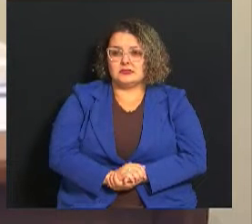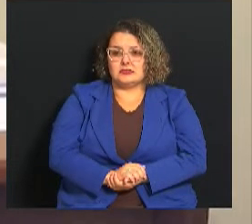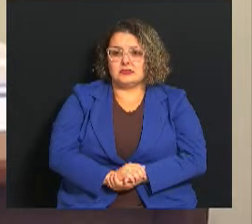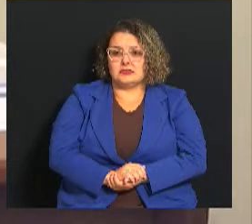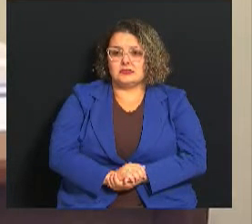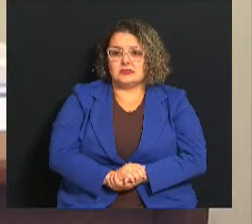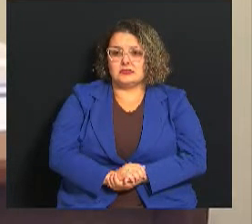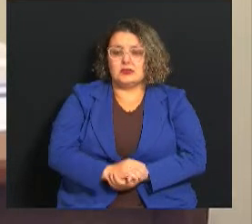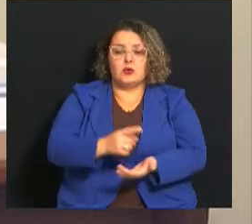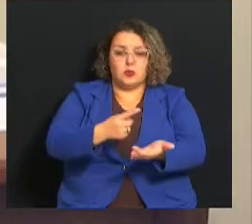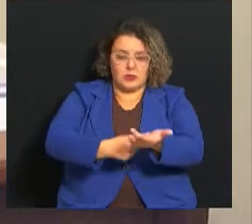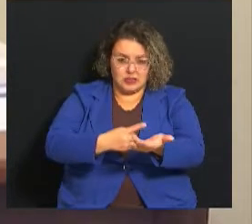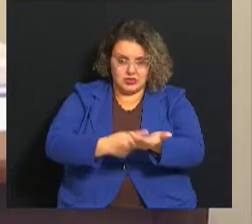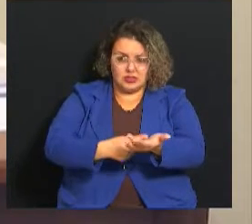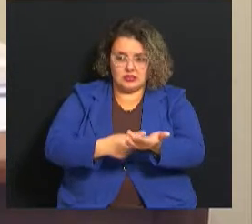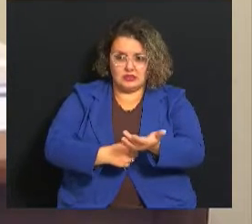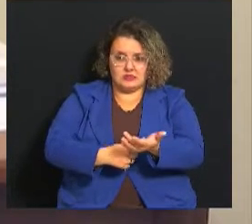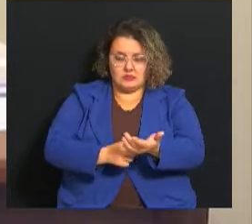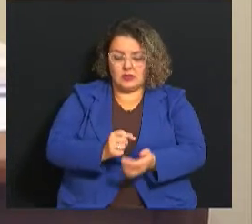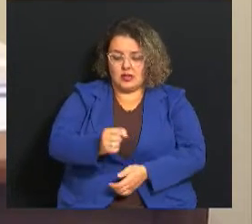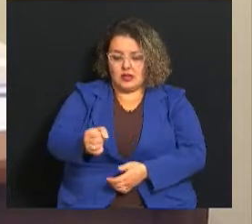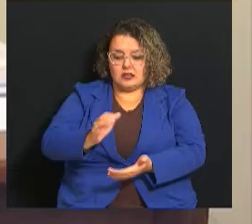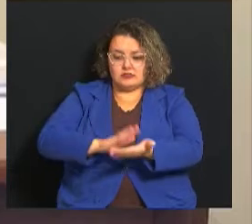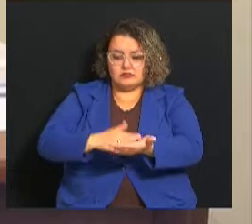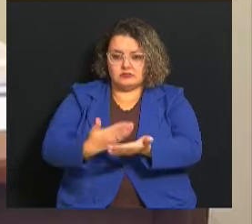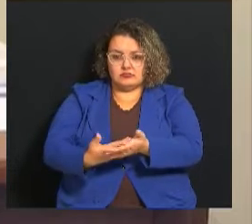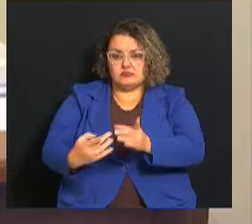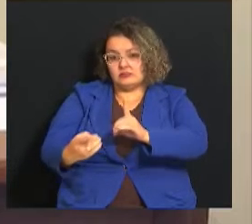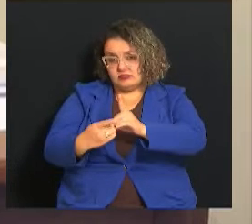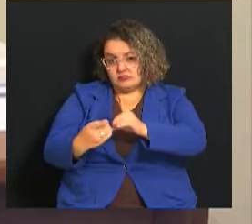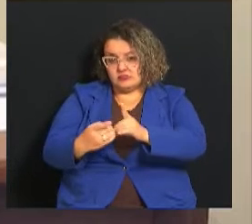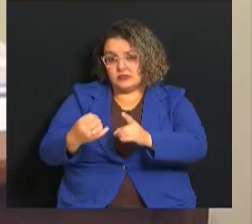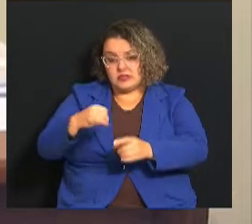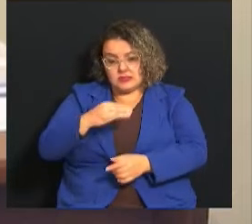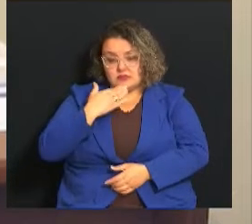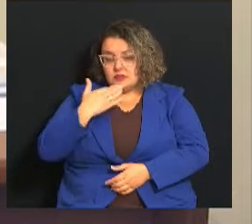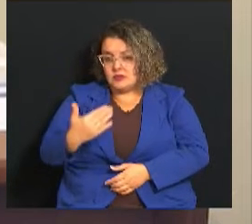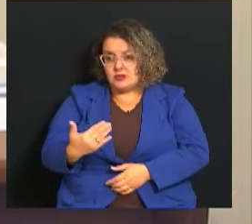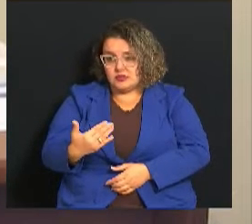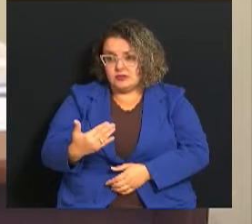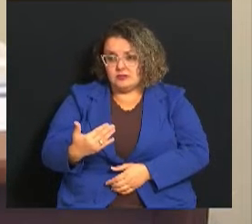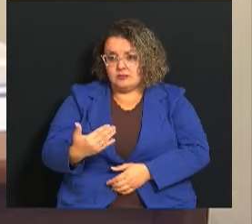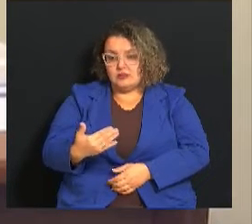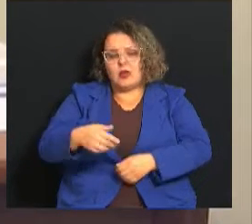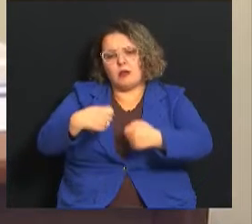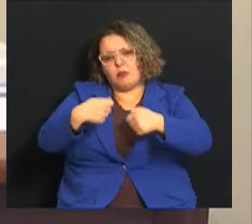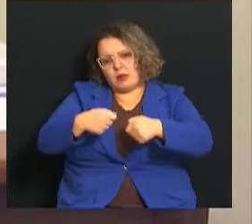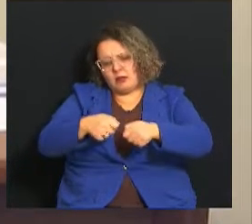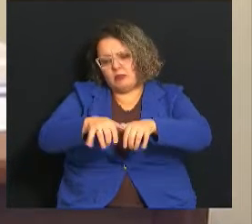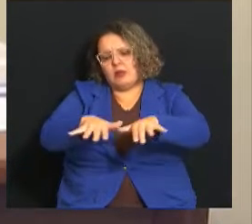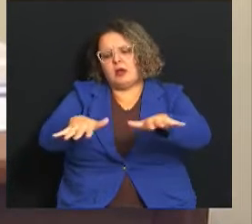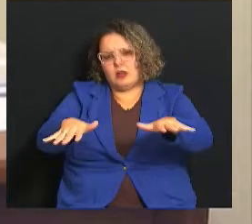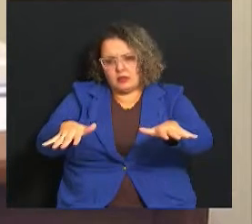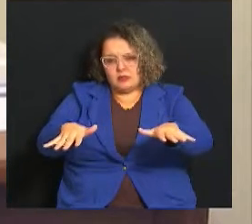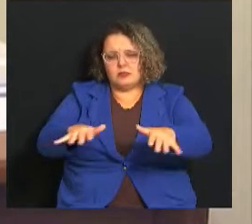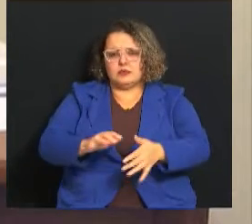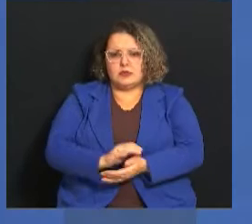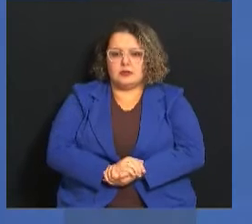o agendamento para esse tipo de atendimento mediante requisição. É preciso ampliar.